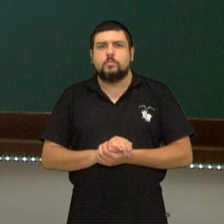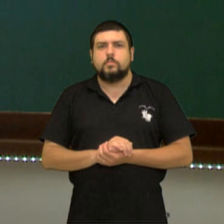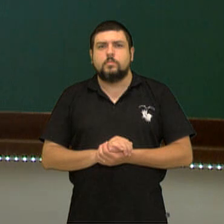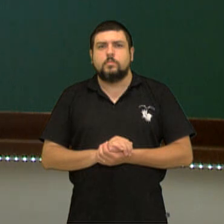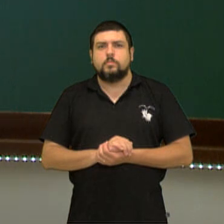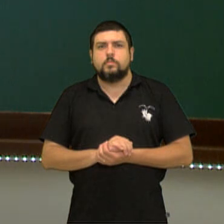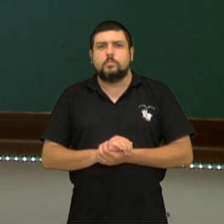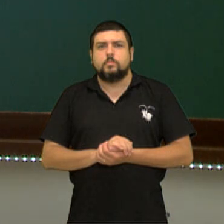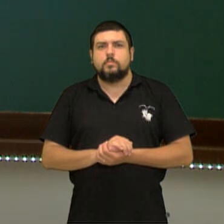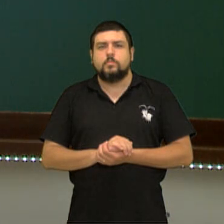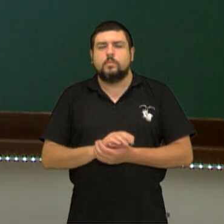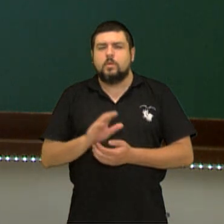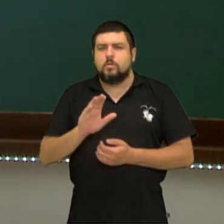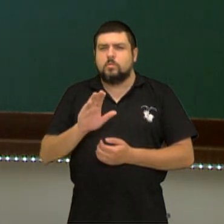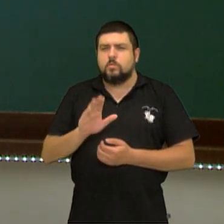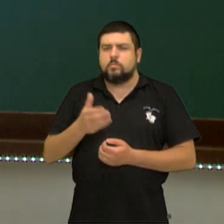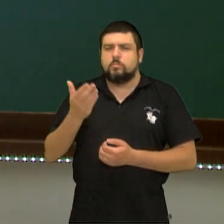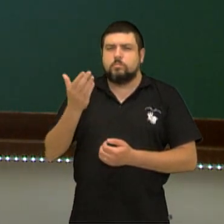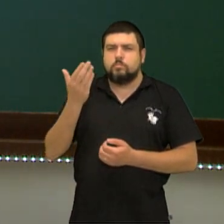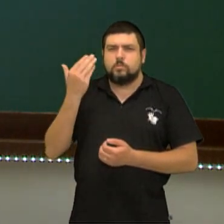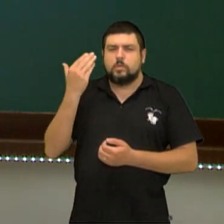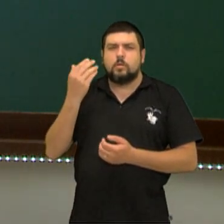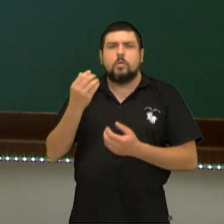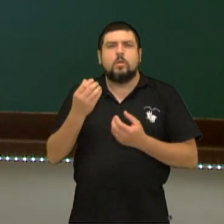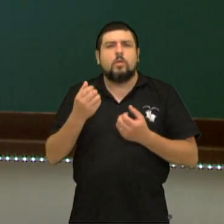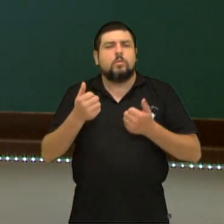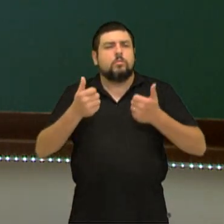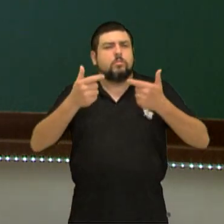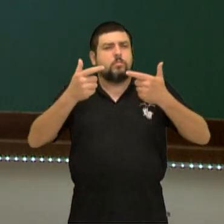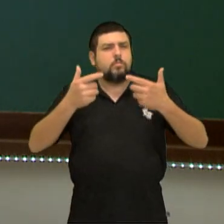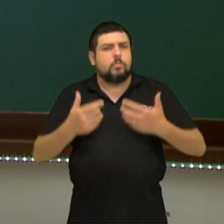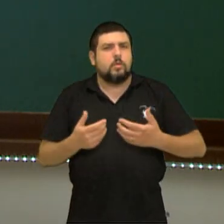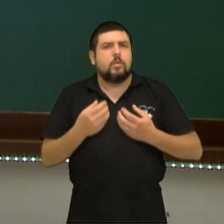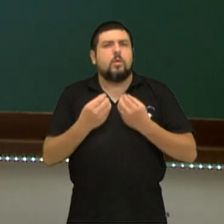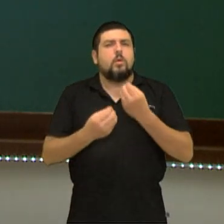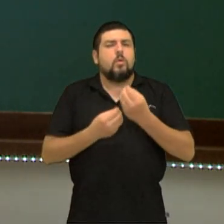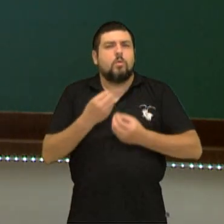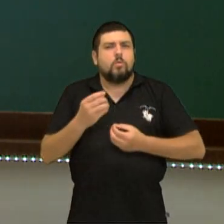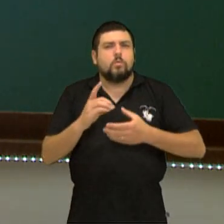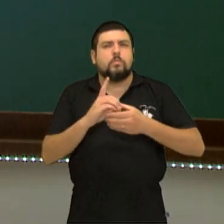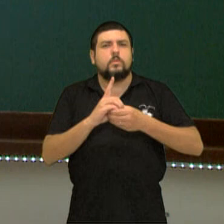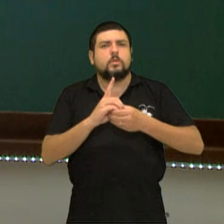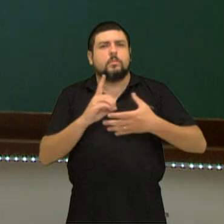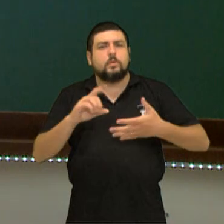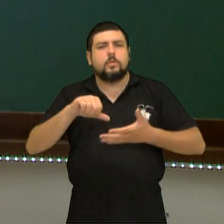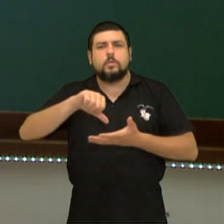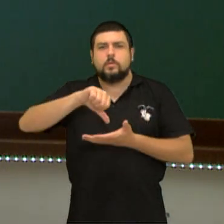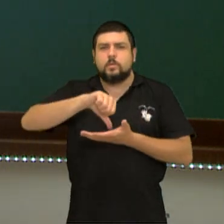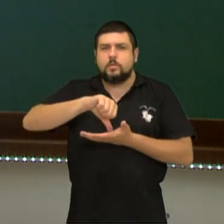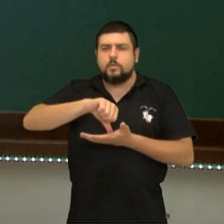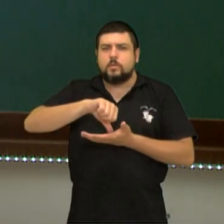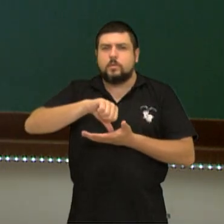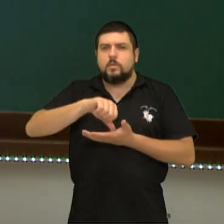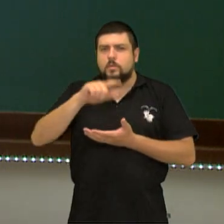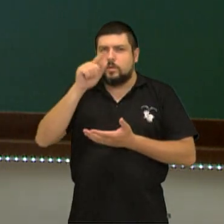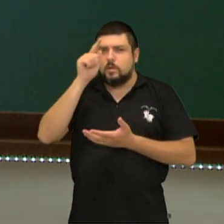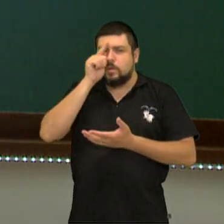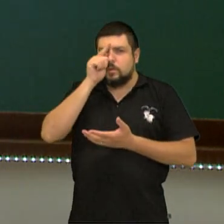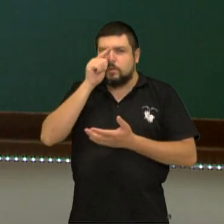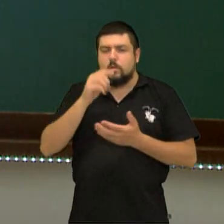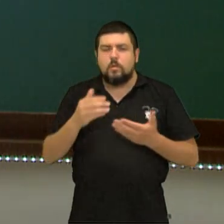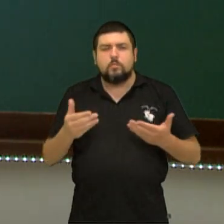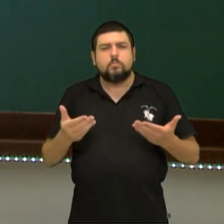sobre democracia em relação aí a Atenas, em relação a uma democracia direta. Vamos falar hoje mais sobre as